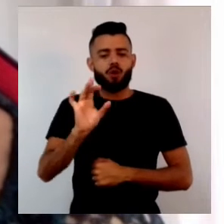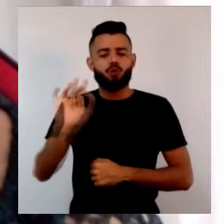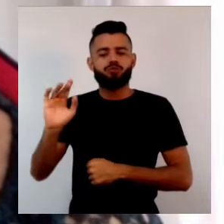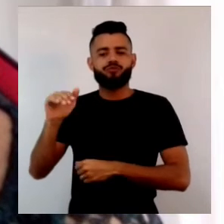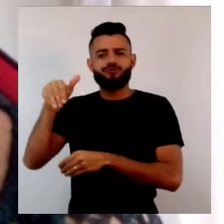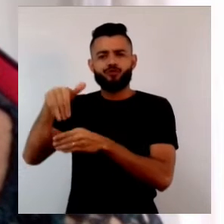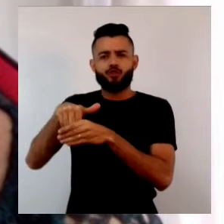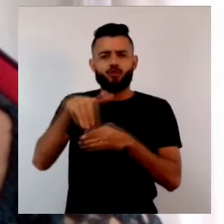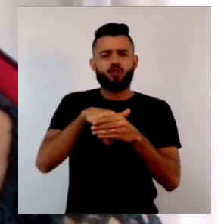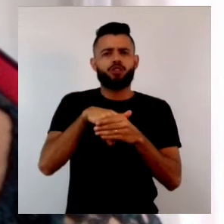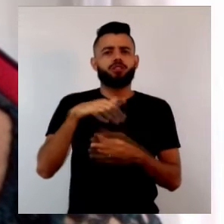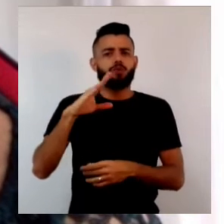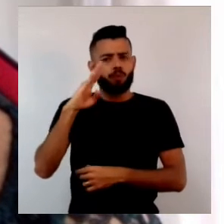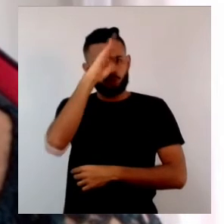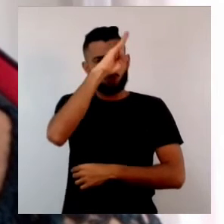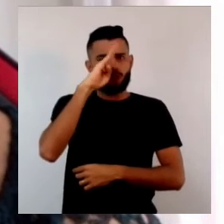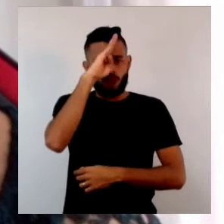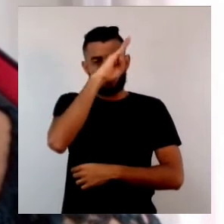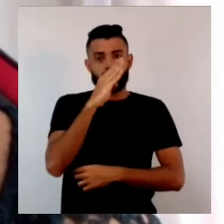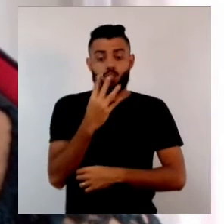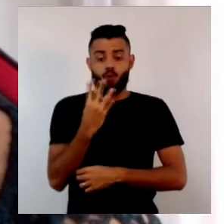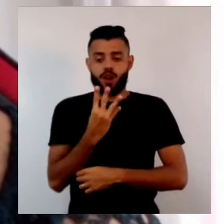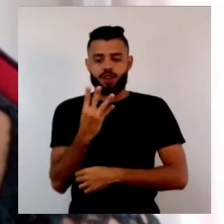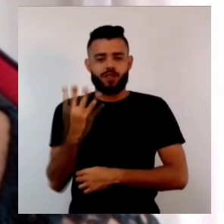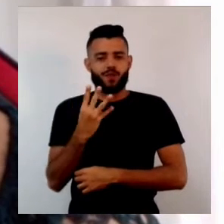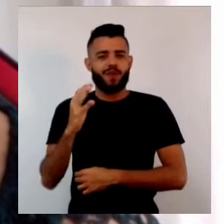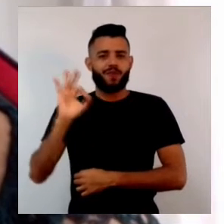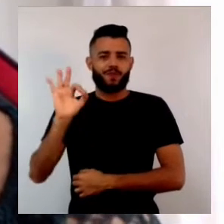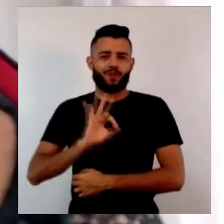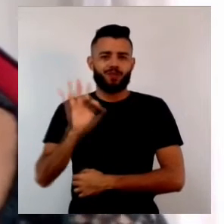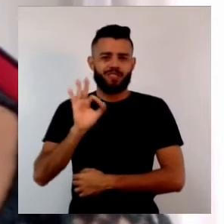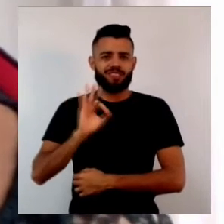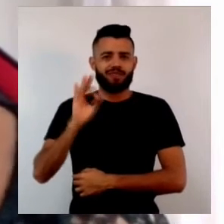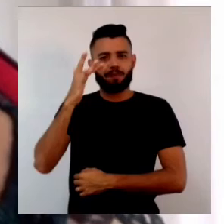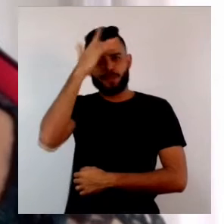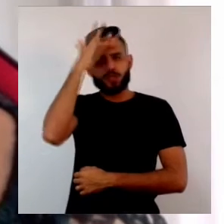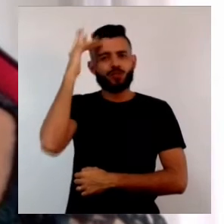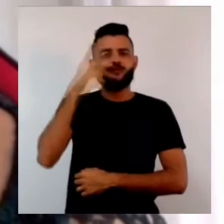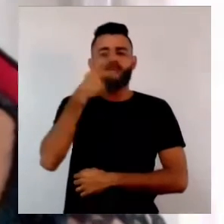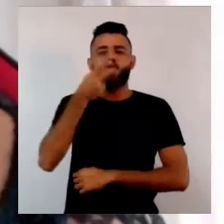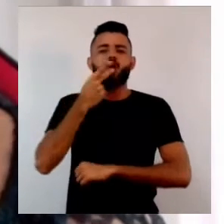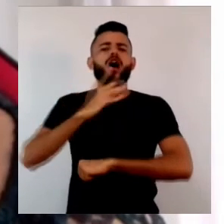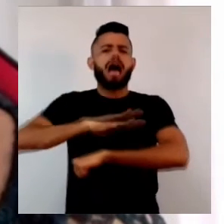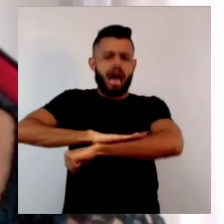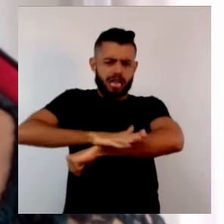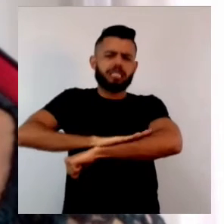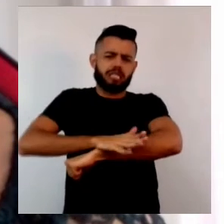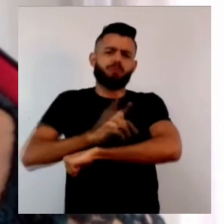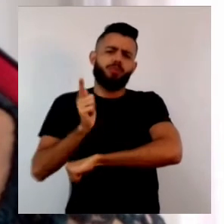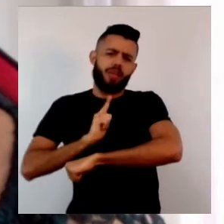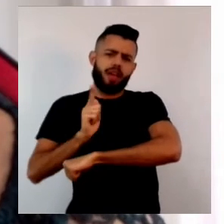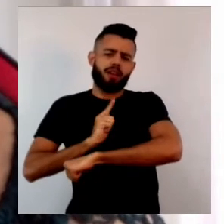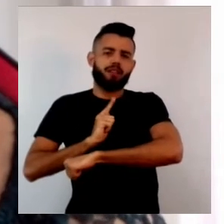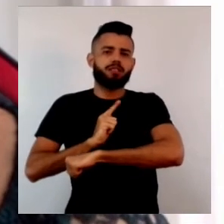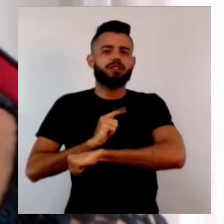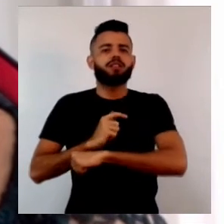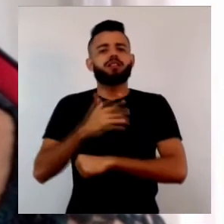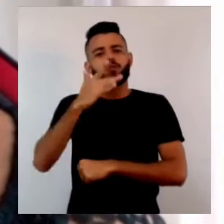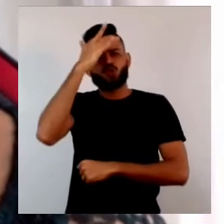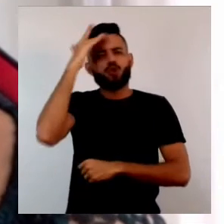só 44% atribuía racismo ao crime. Os que votaram no PT em